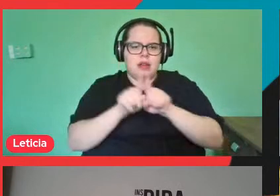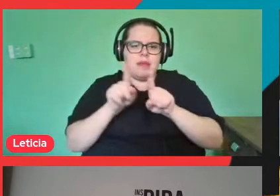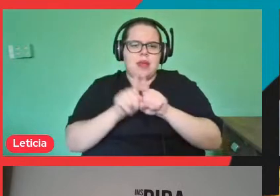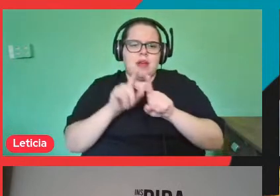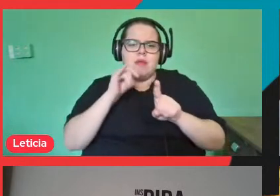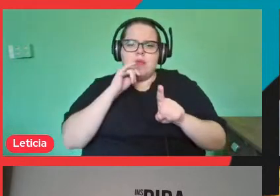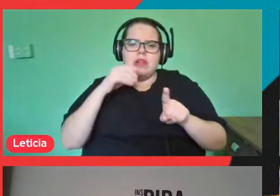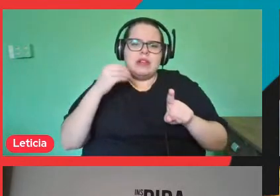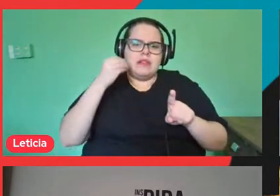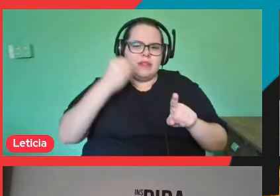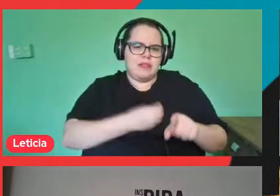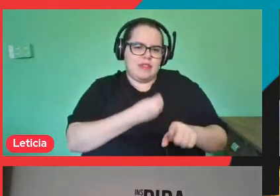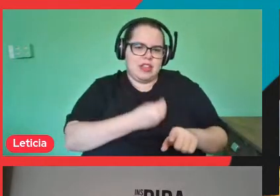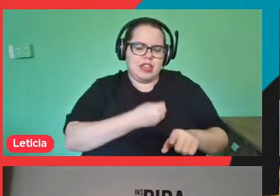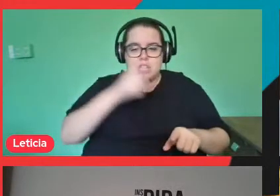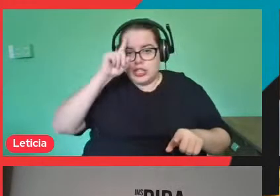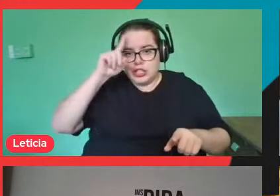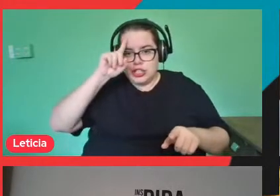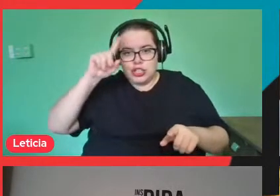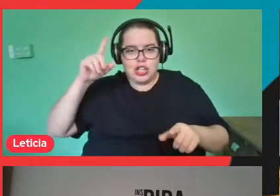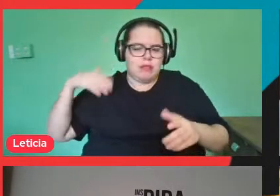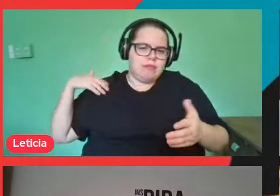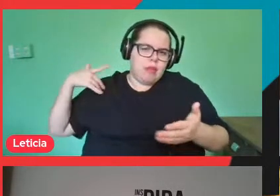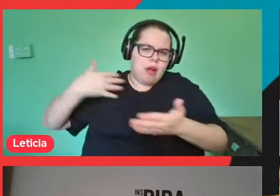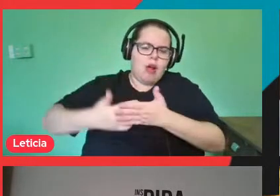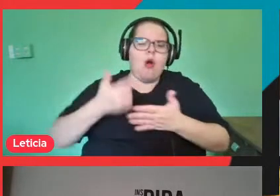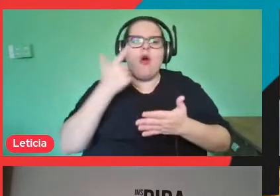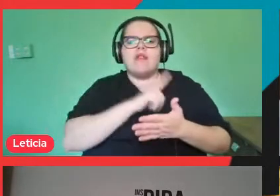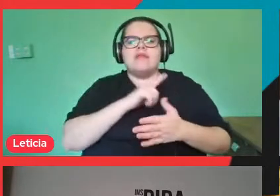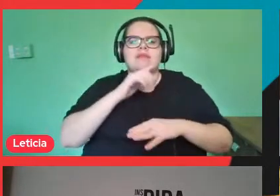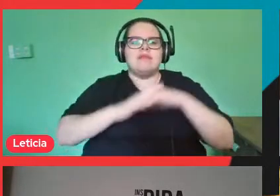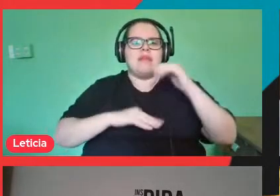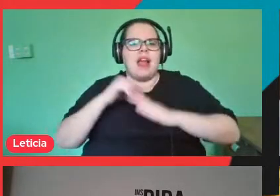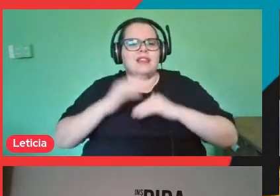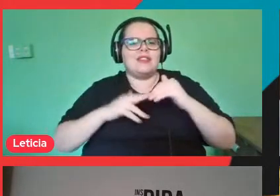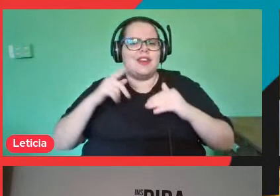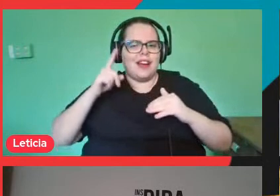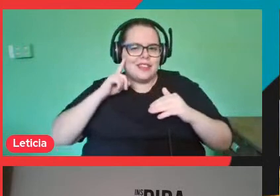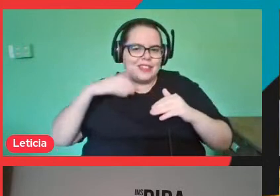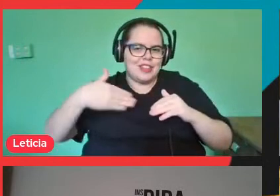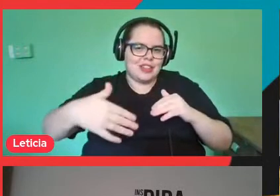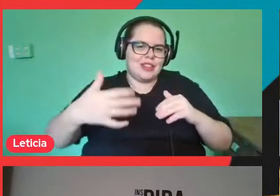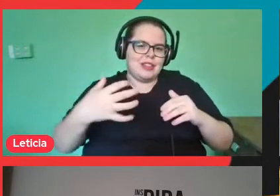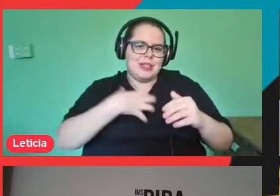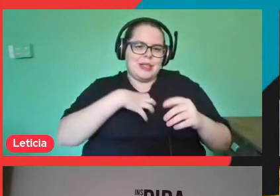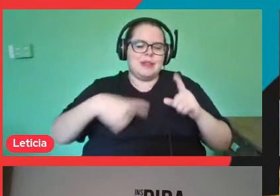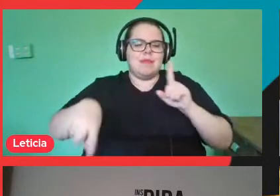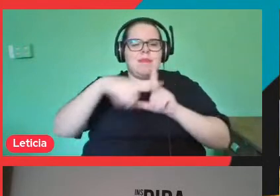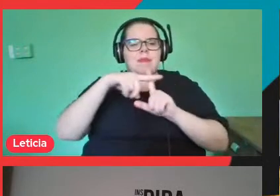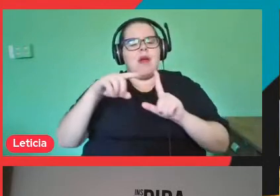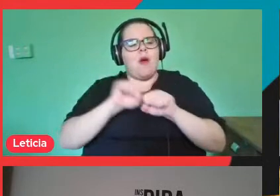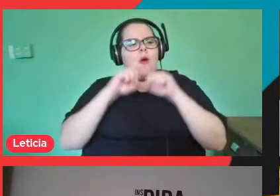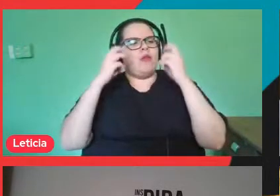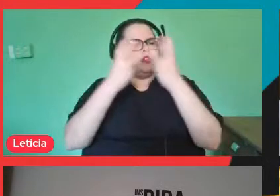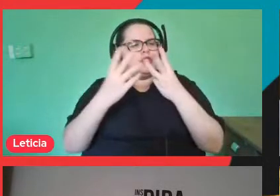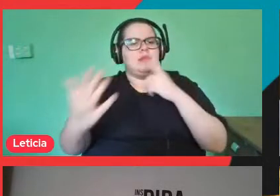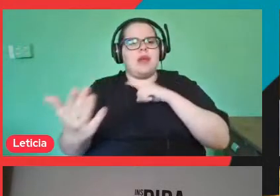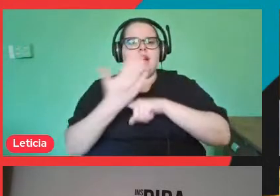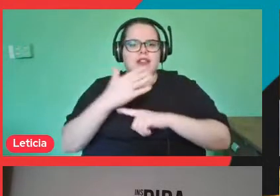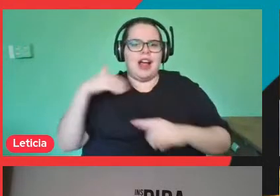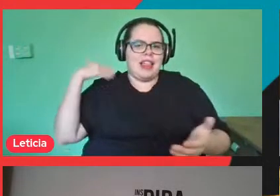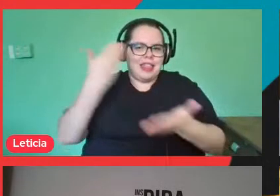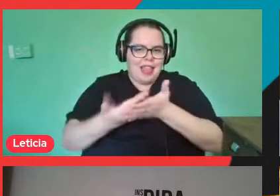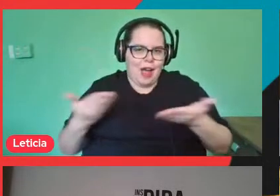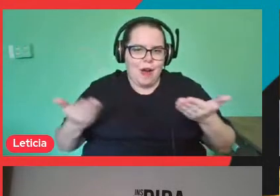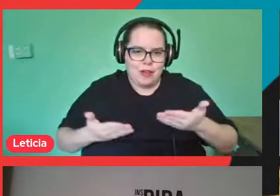minha vida, do meu dia a dia ali e conseguir colocar isso em prática para mim. Esse workshop, ele ajudou e ajuda muito até hoje,